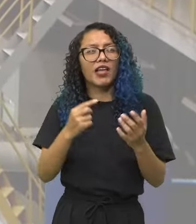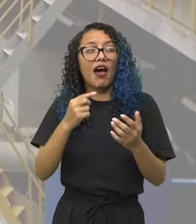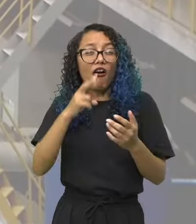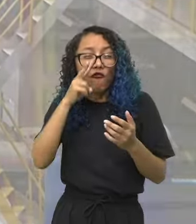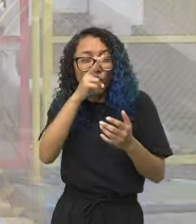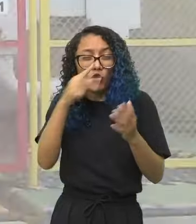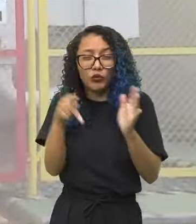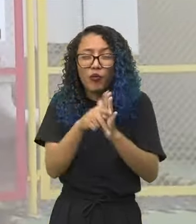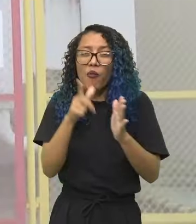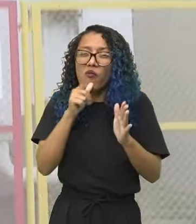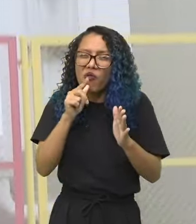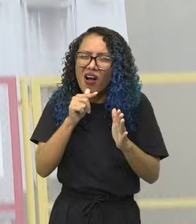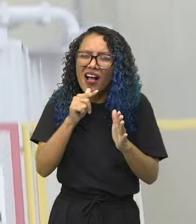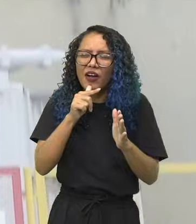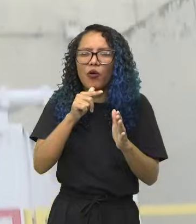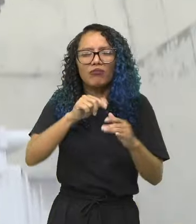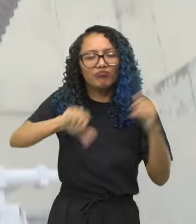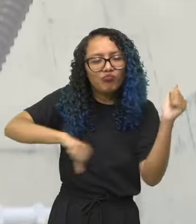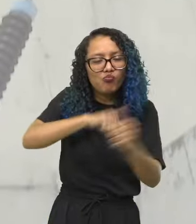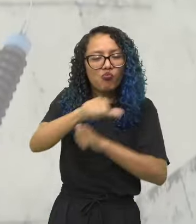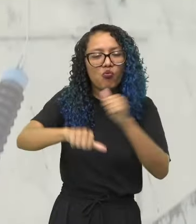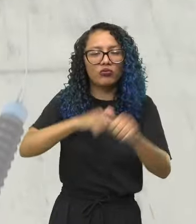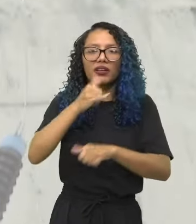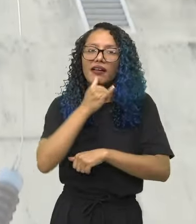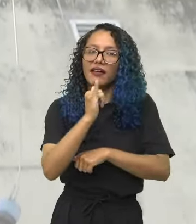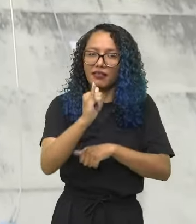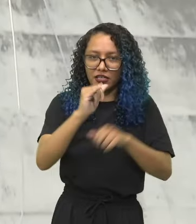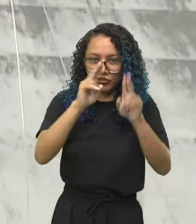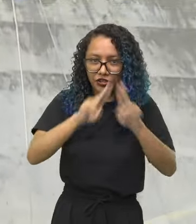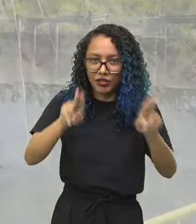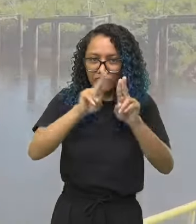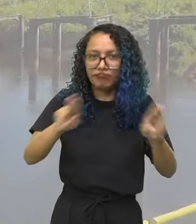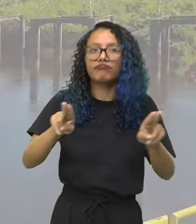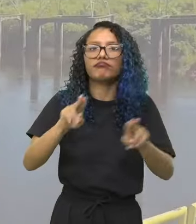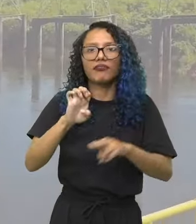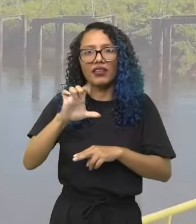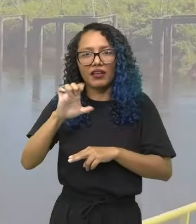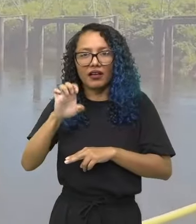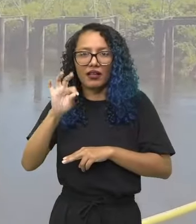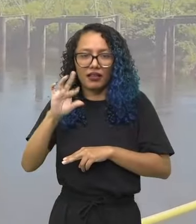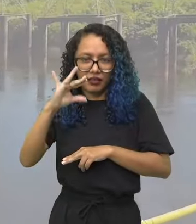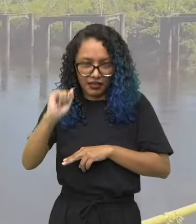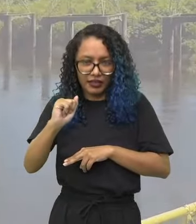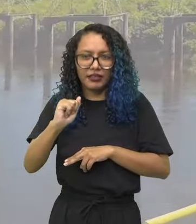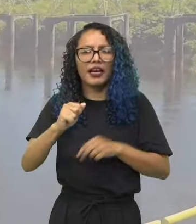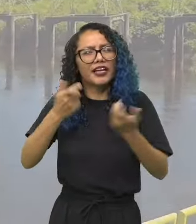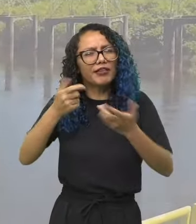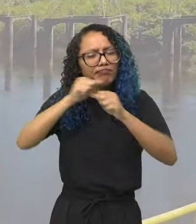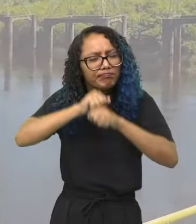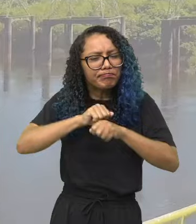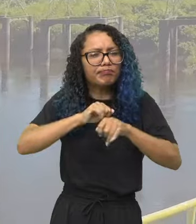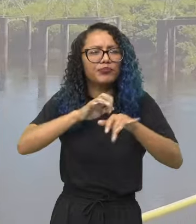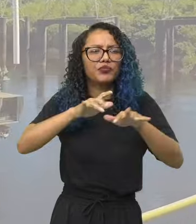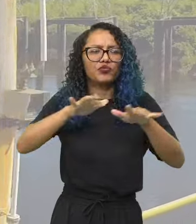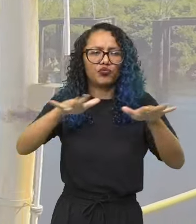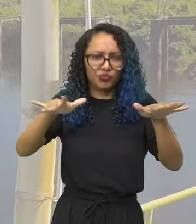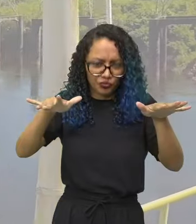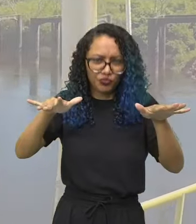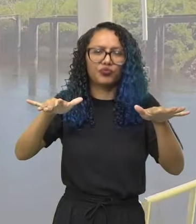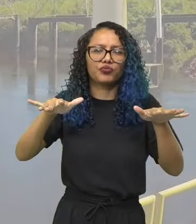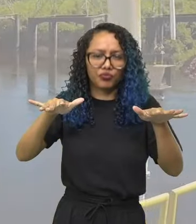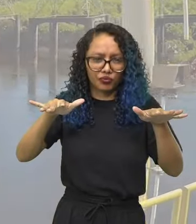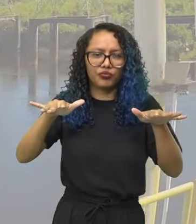essa força mecânica das águas em energia elétrica, que vai ser levada para os outros pontos, e basicamente